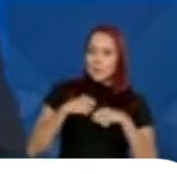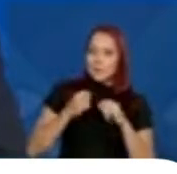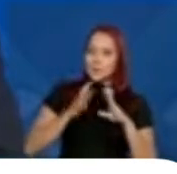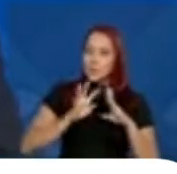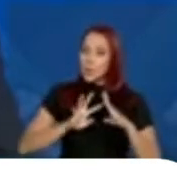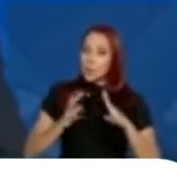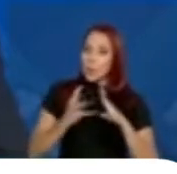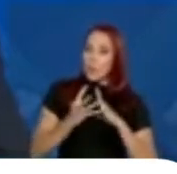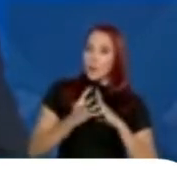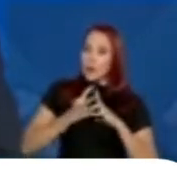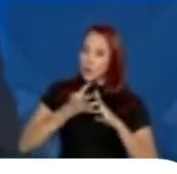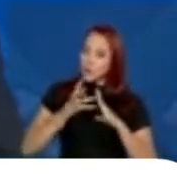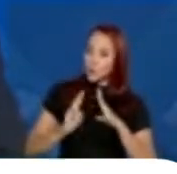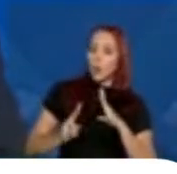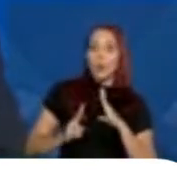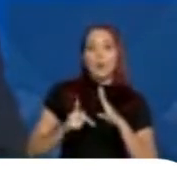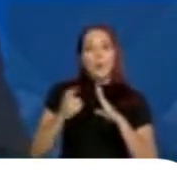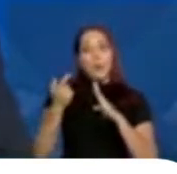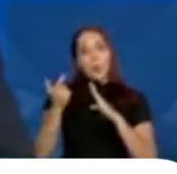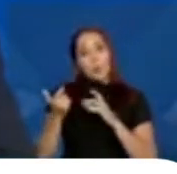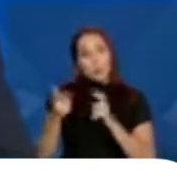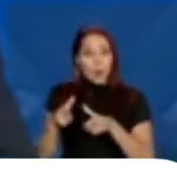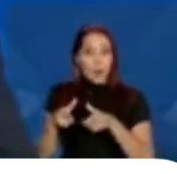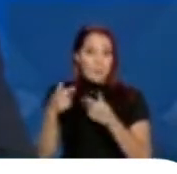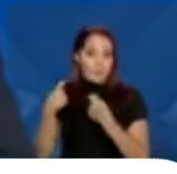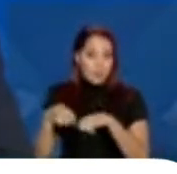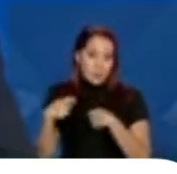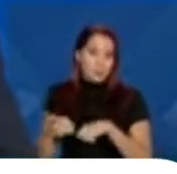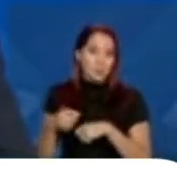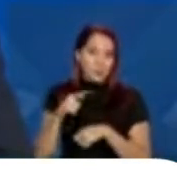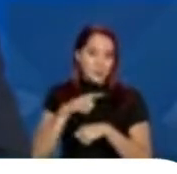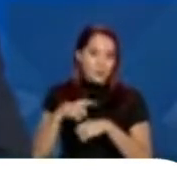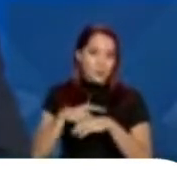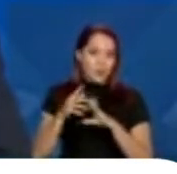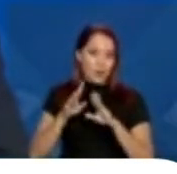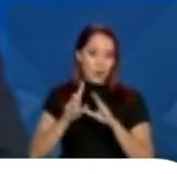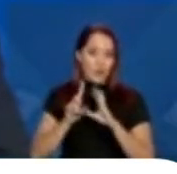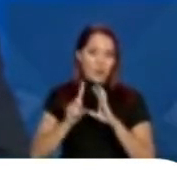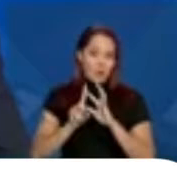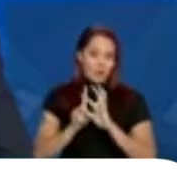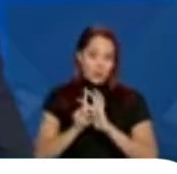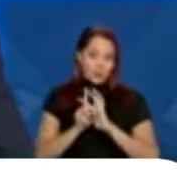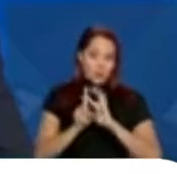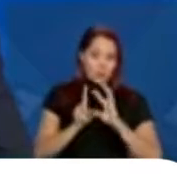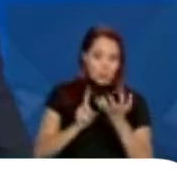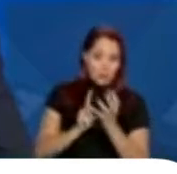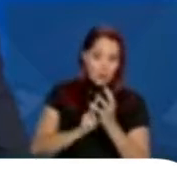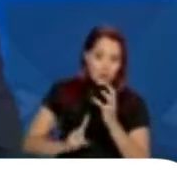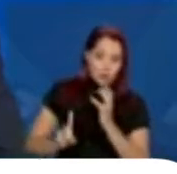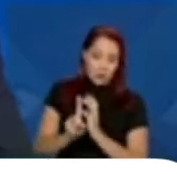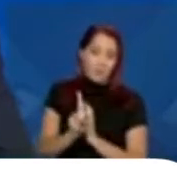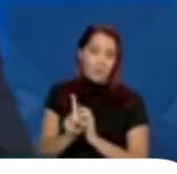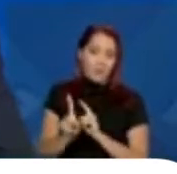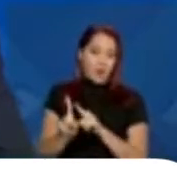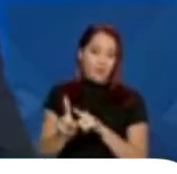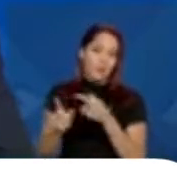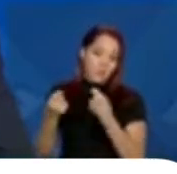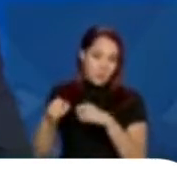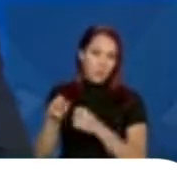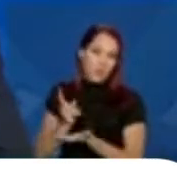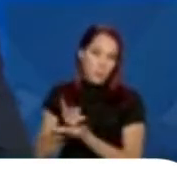isolamento, algum grau ainda de distanciamento social, precisa ter